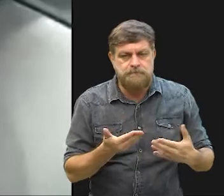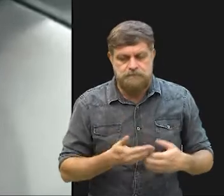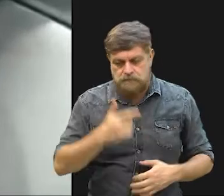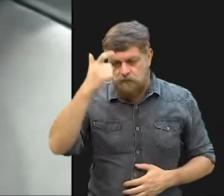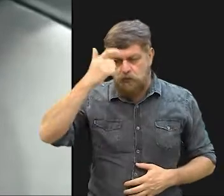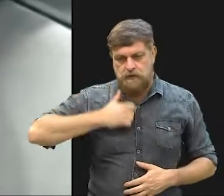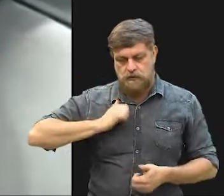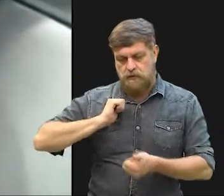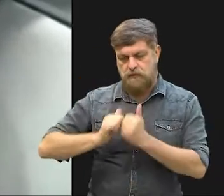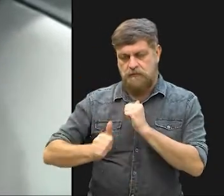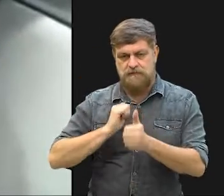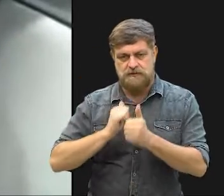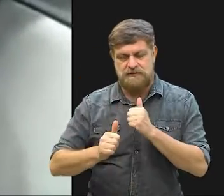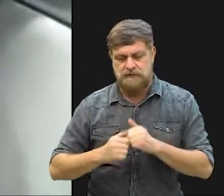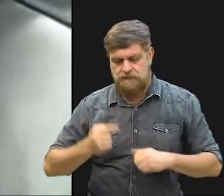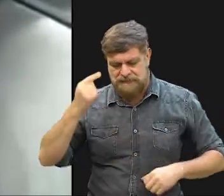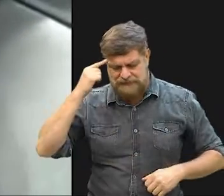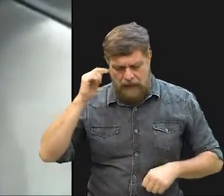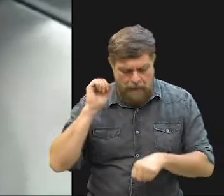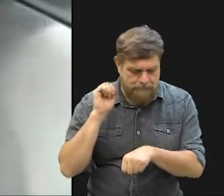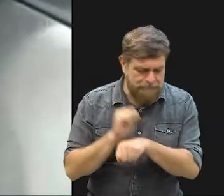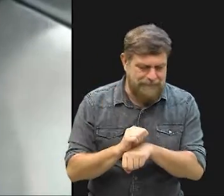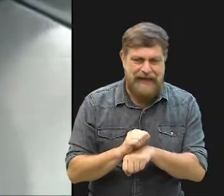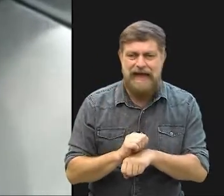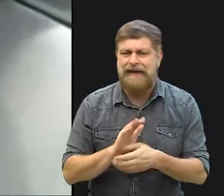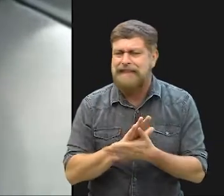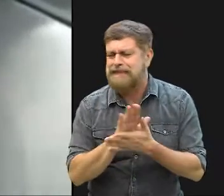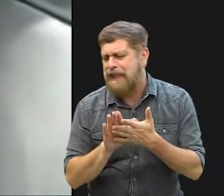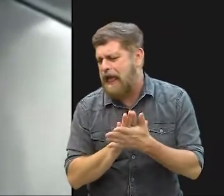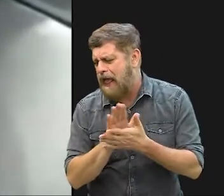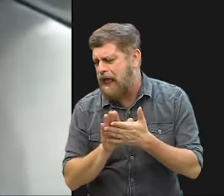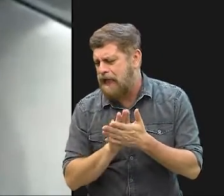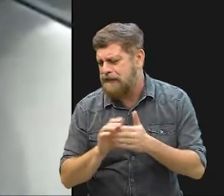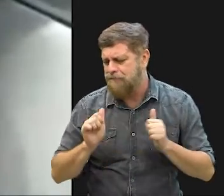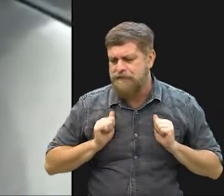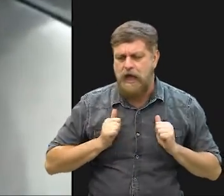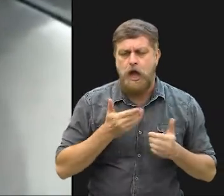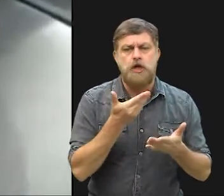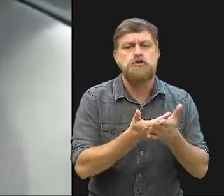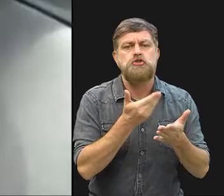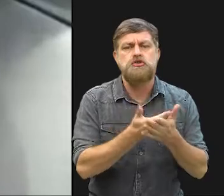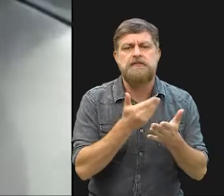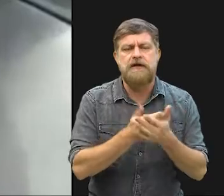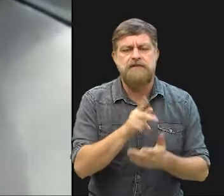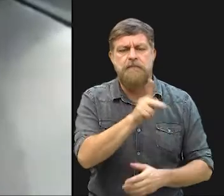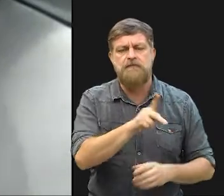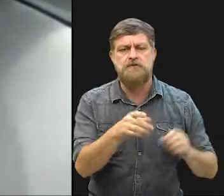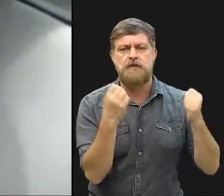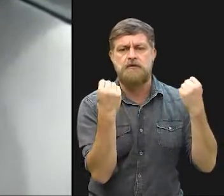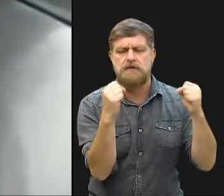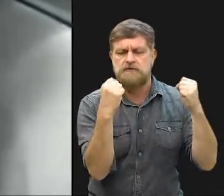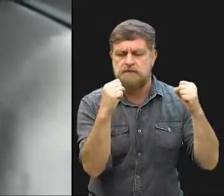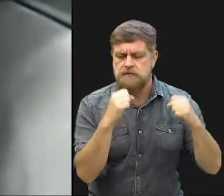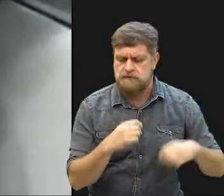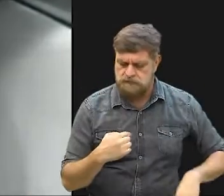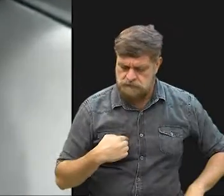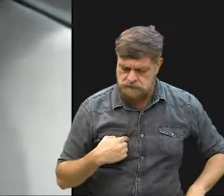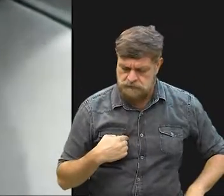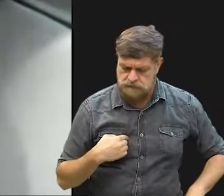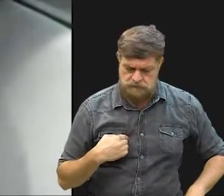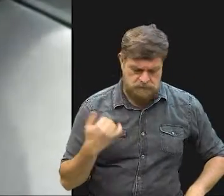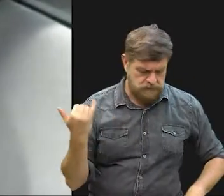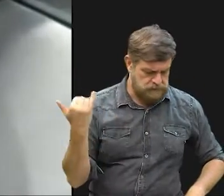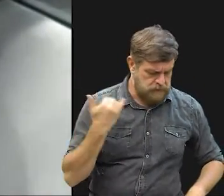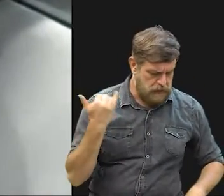ouvia assim, para com futebol, isso não vai te levar a lugar nenhum, vai estudar, vai ser professora de educação física. Então assim,